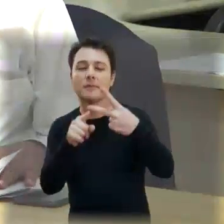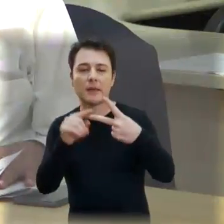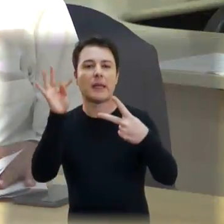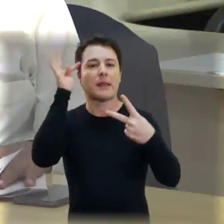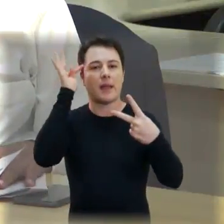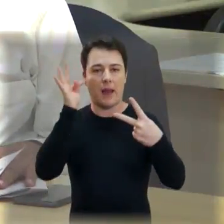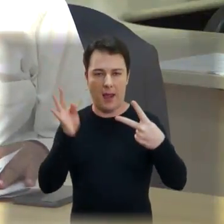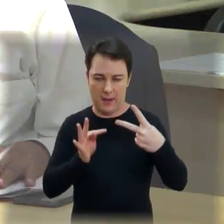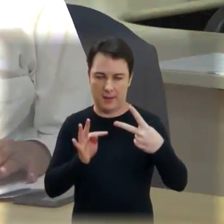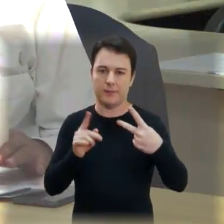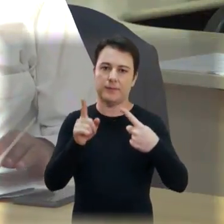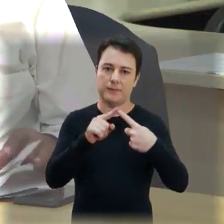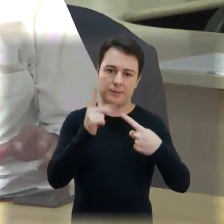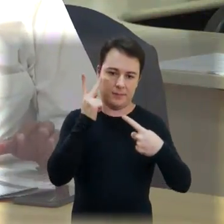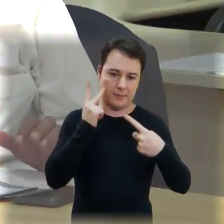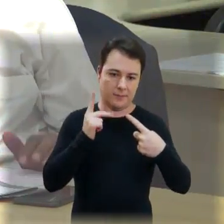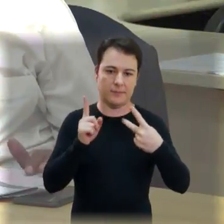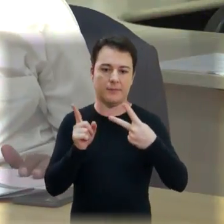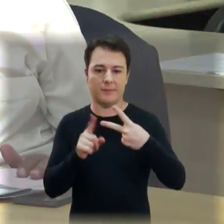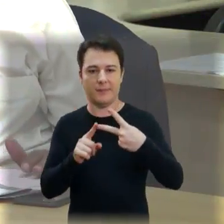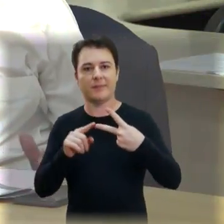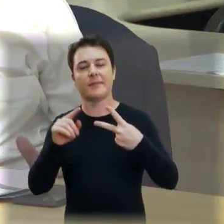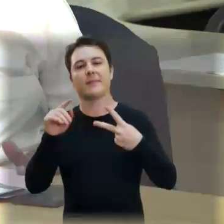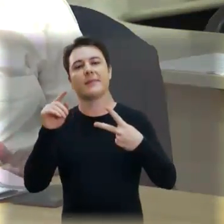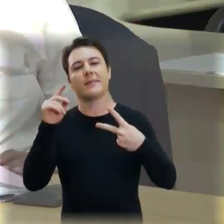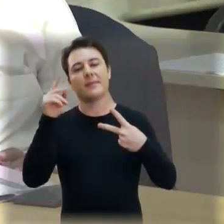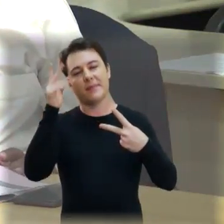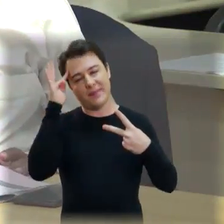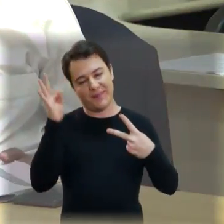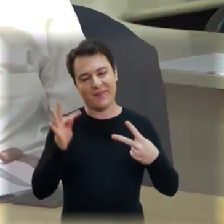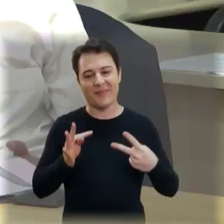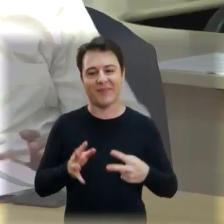Faria. Agora ficou bom.